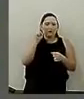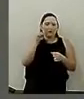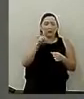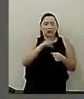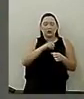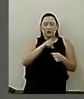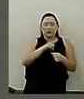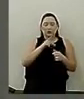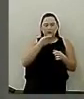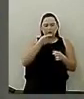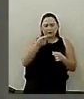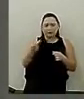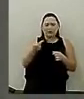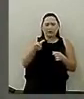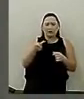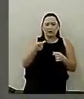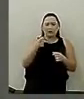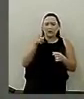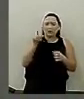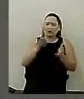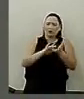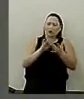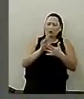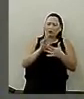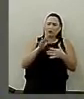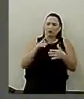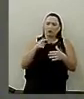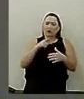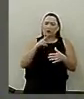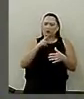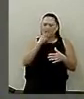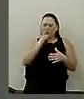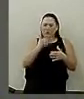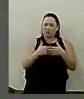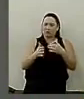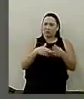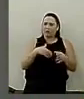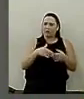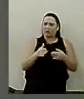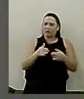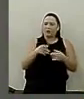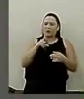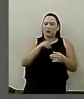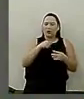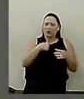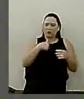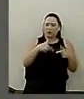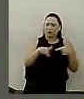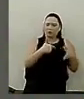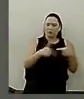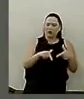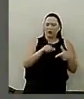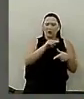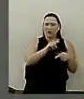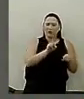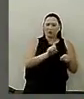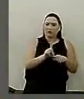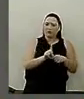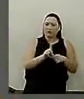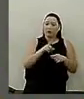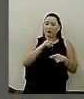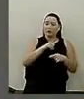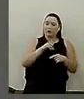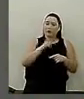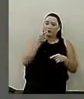Ela chega para Jesus e fala assim, o senhor não importa de eu trabalhar sozinha? Ela, não. E a gente começa a repreender